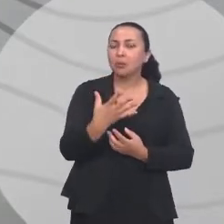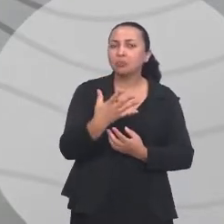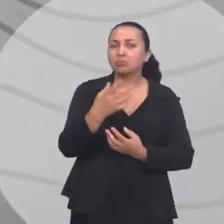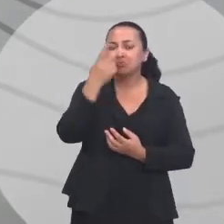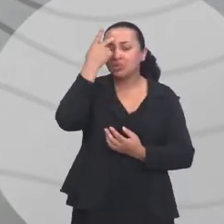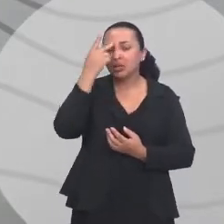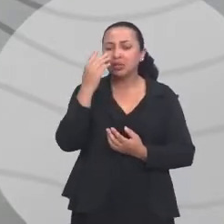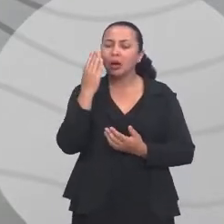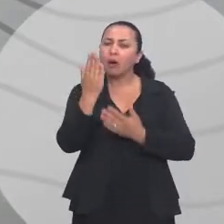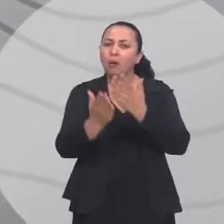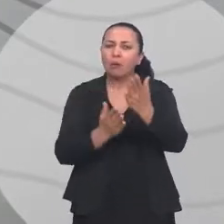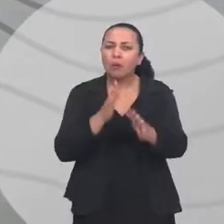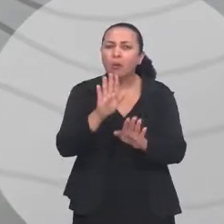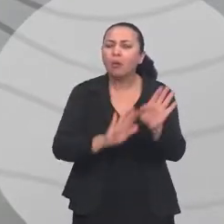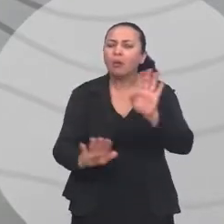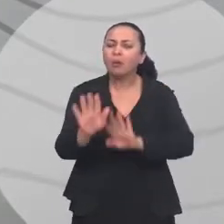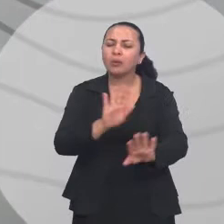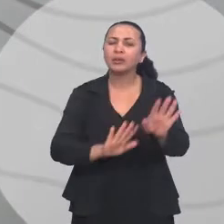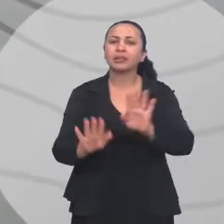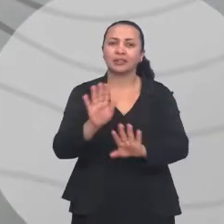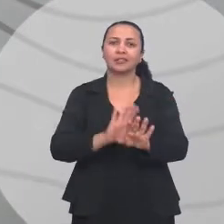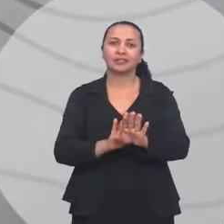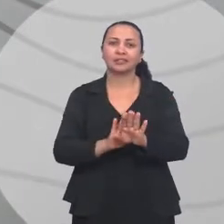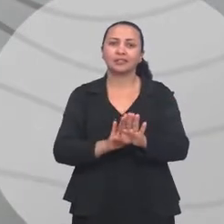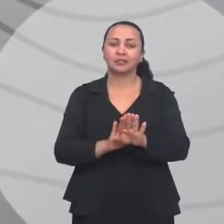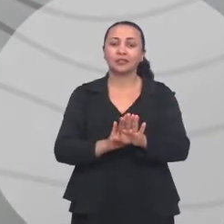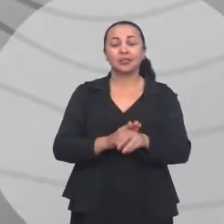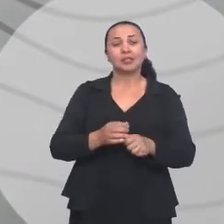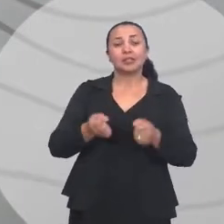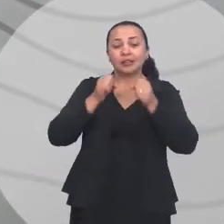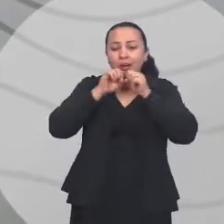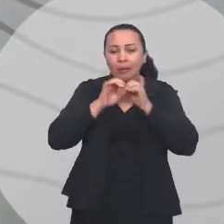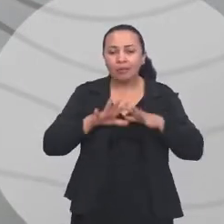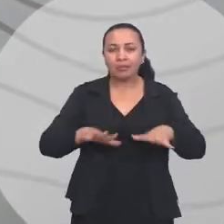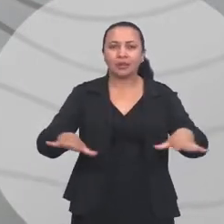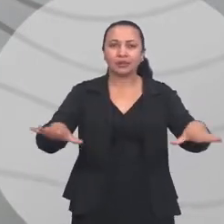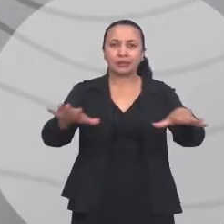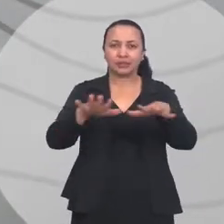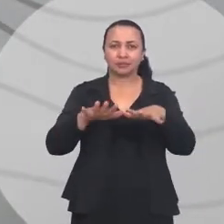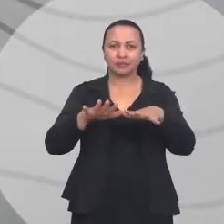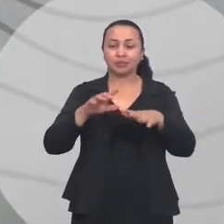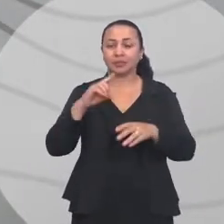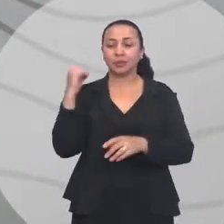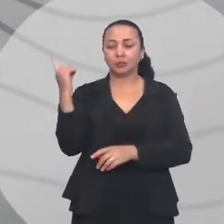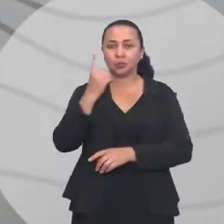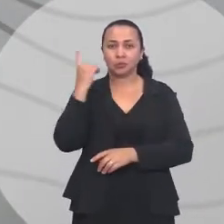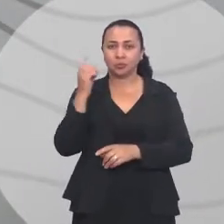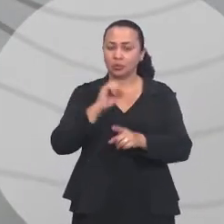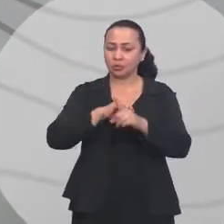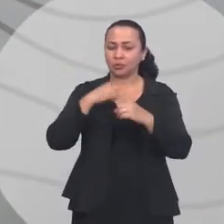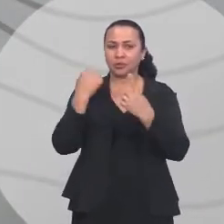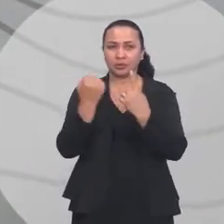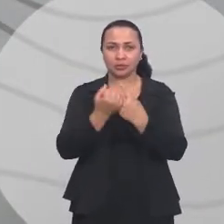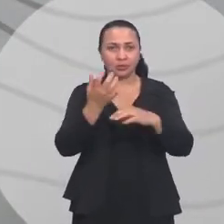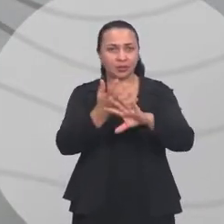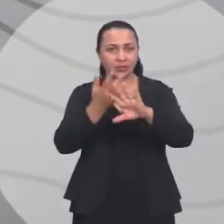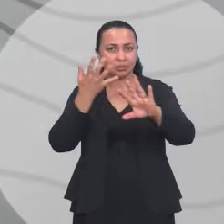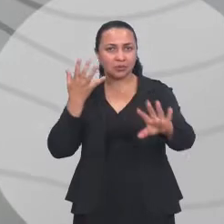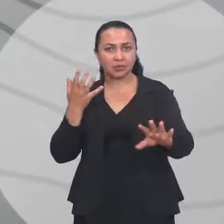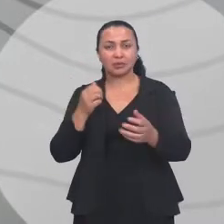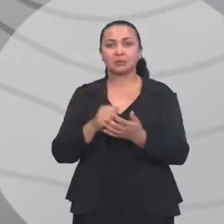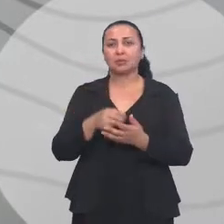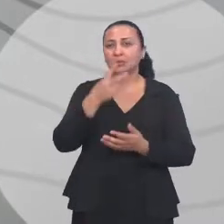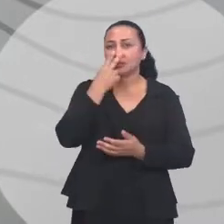de prevenção como uma estratégia de enfrentamento a ameaça da pandemia esse isolamento esse distanciamento social